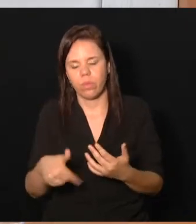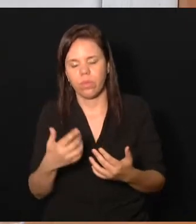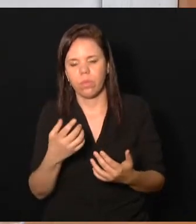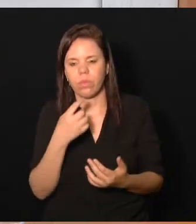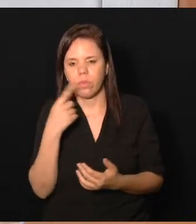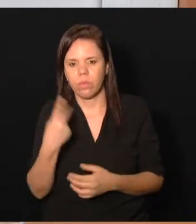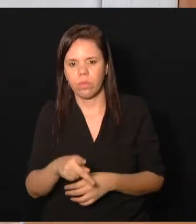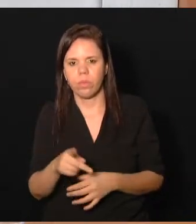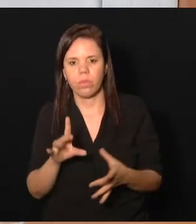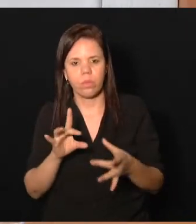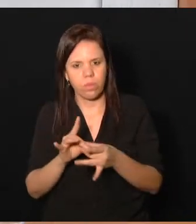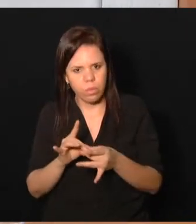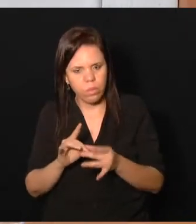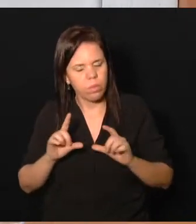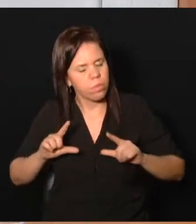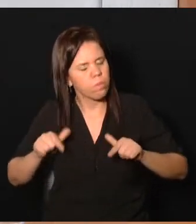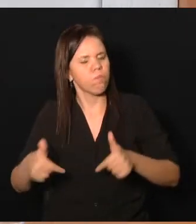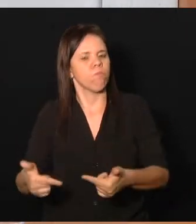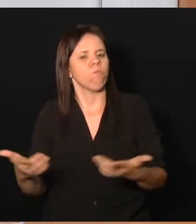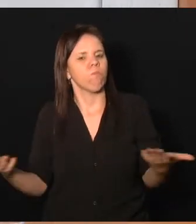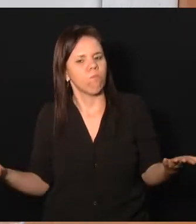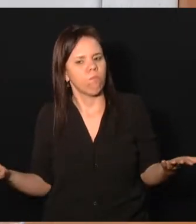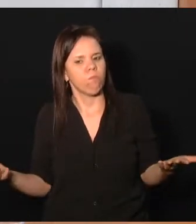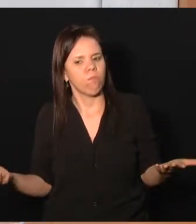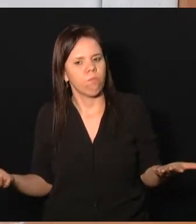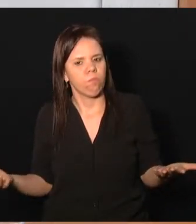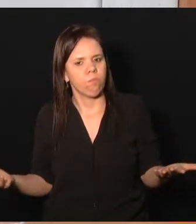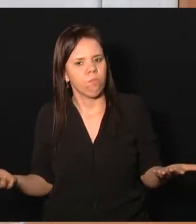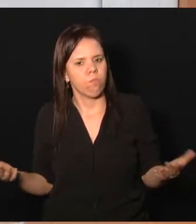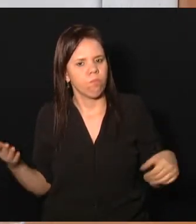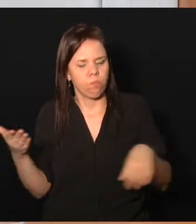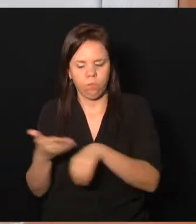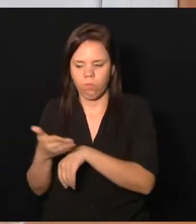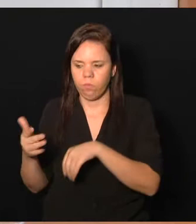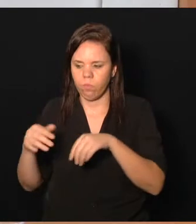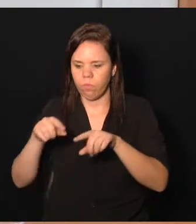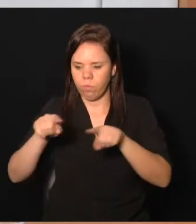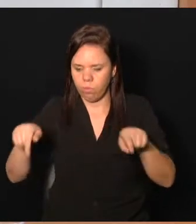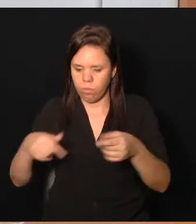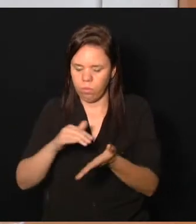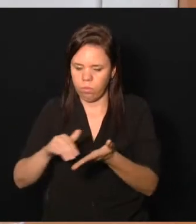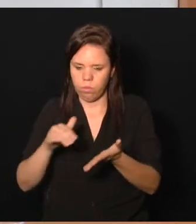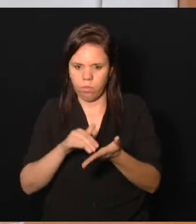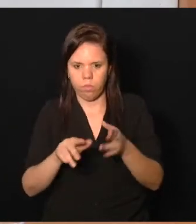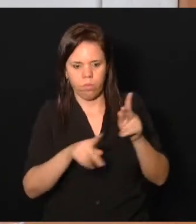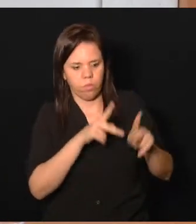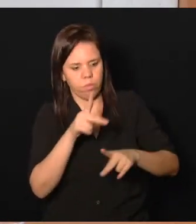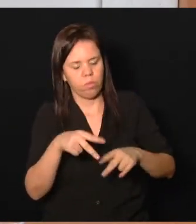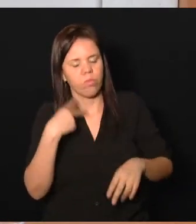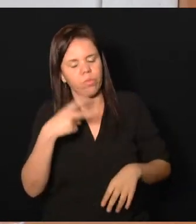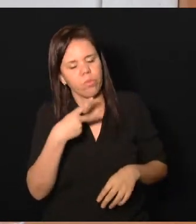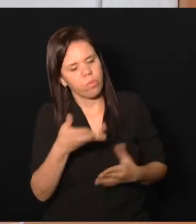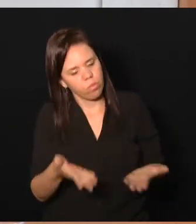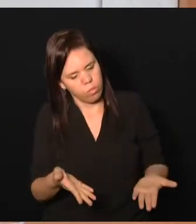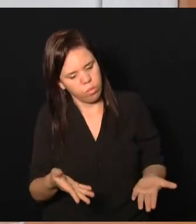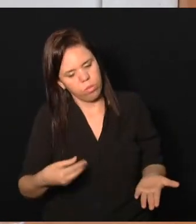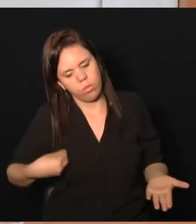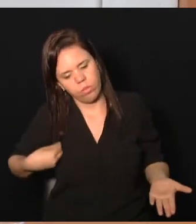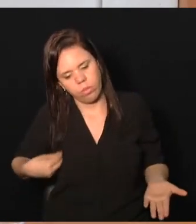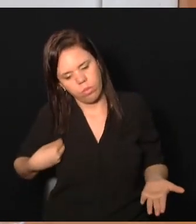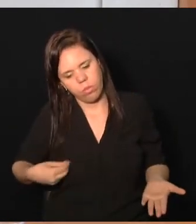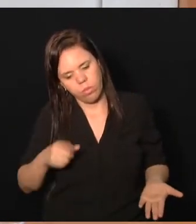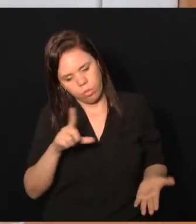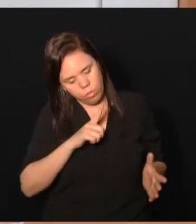Campinas. É a participação da população visitando os gabinetes dessas pessoas abençoadas que estão aqui e tem